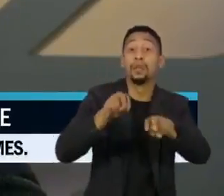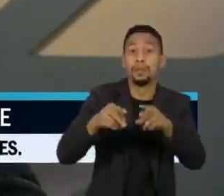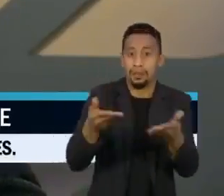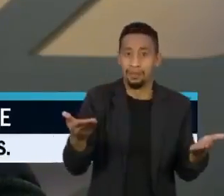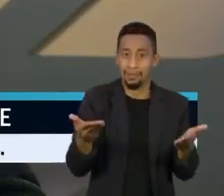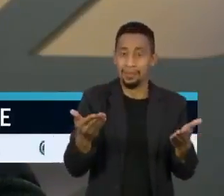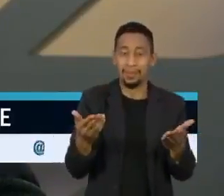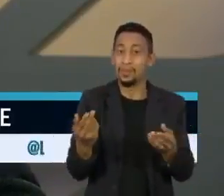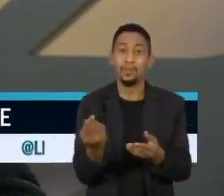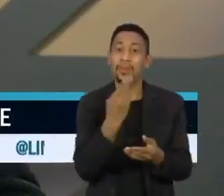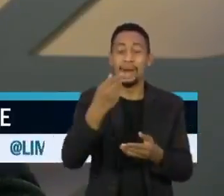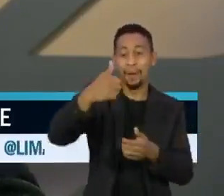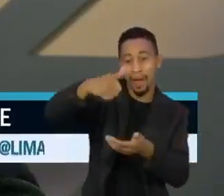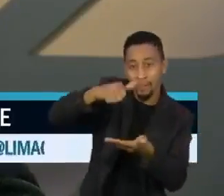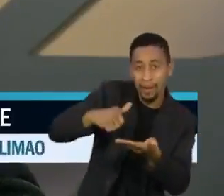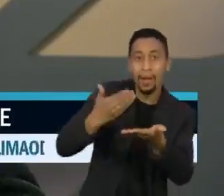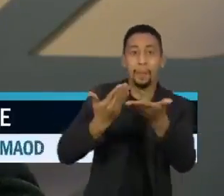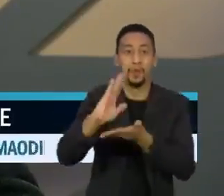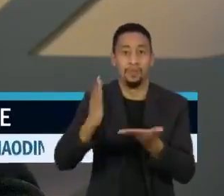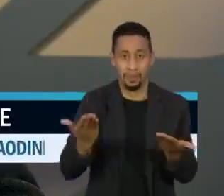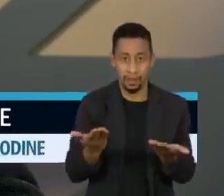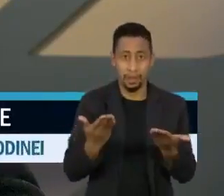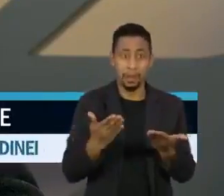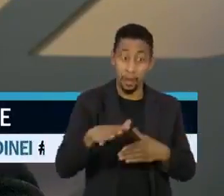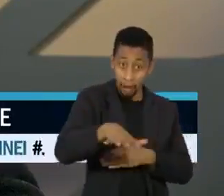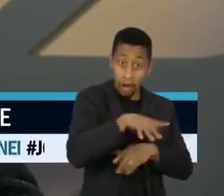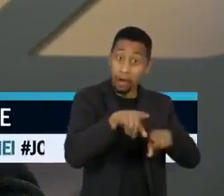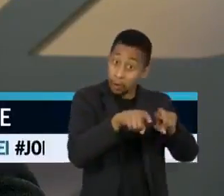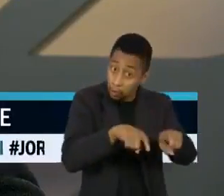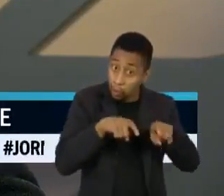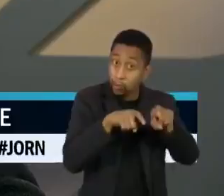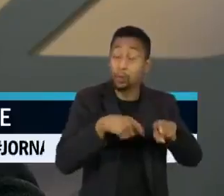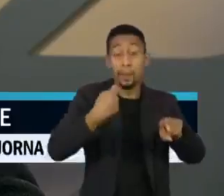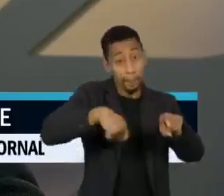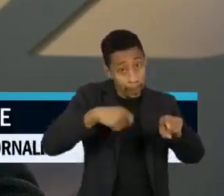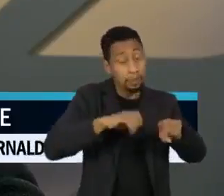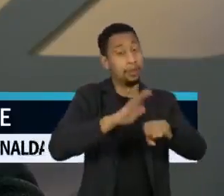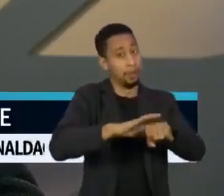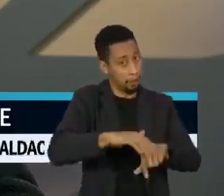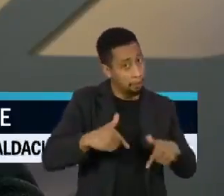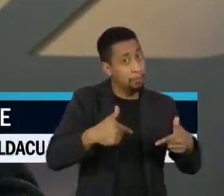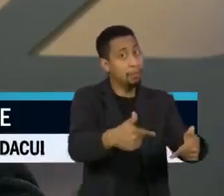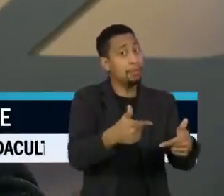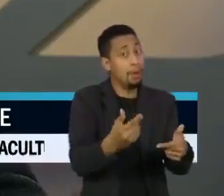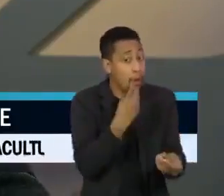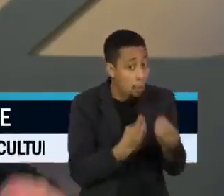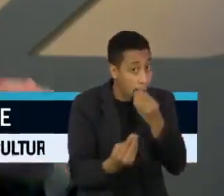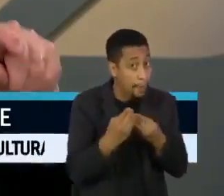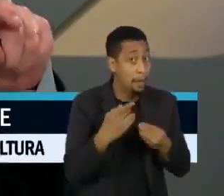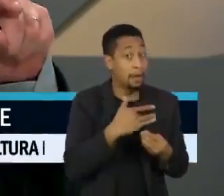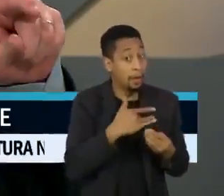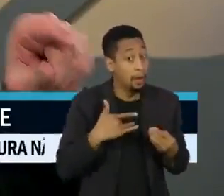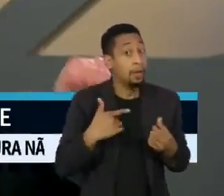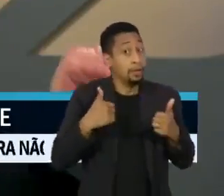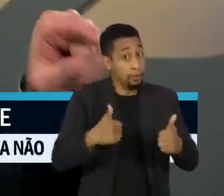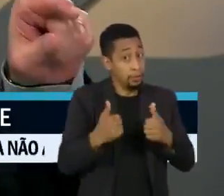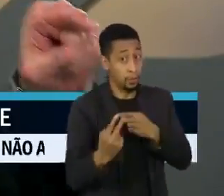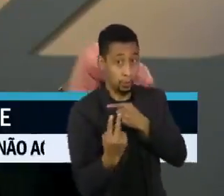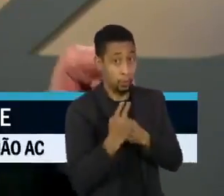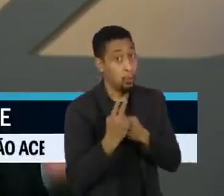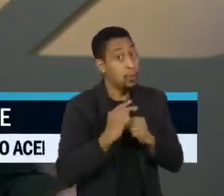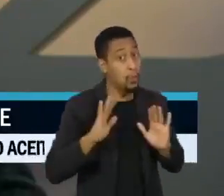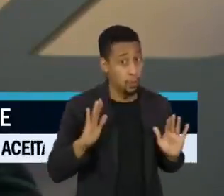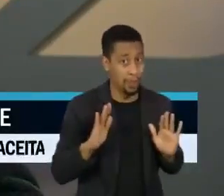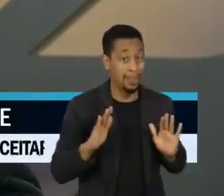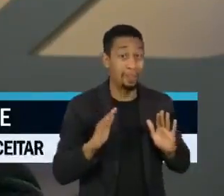produtivo agricultura precisa entender que o que o mundo quer é alimentos o e alimento